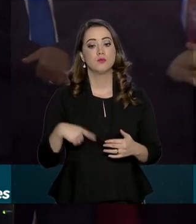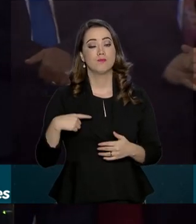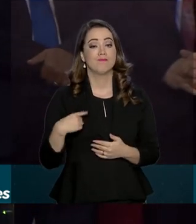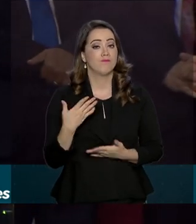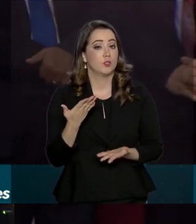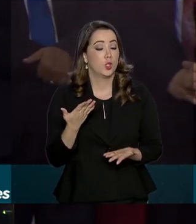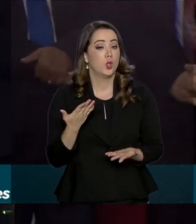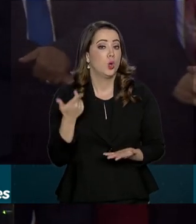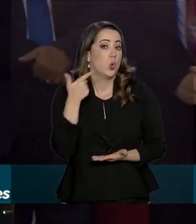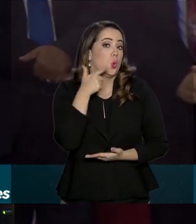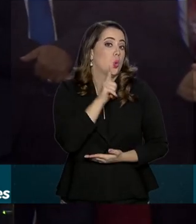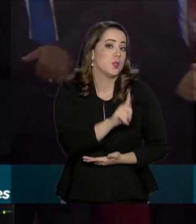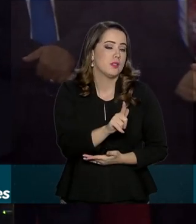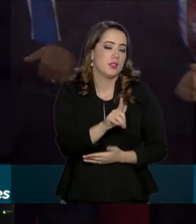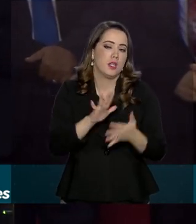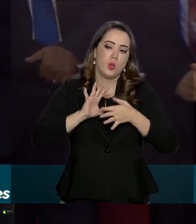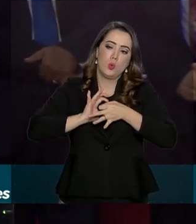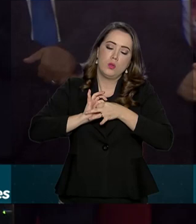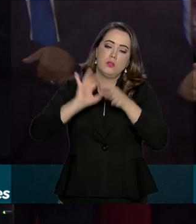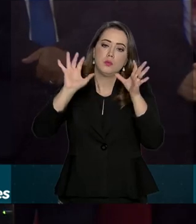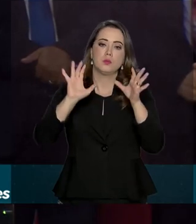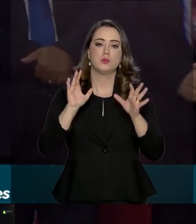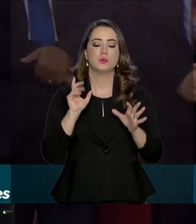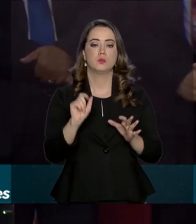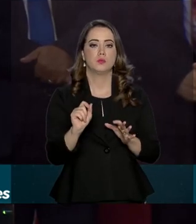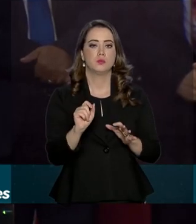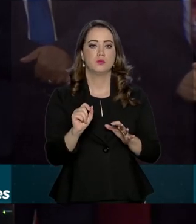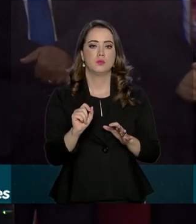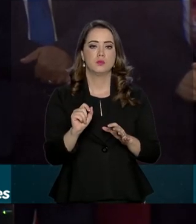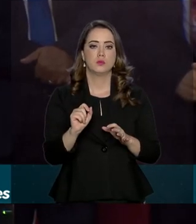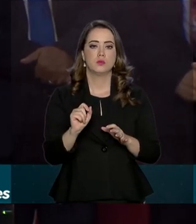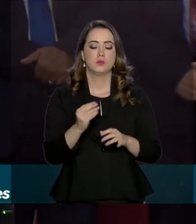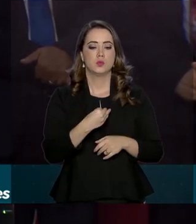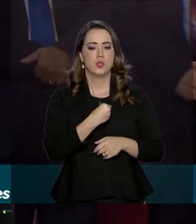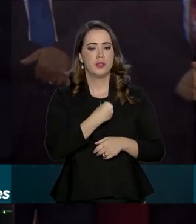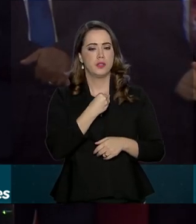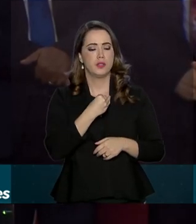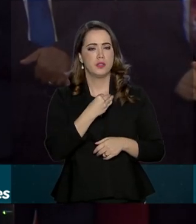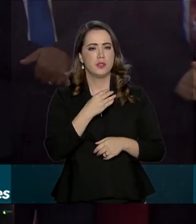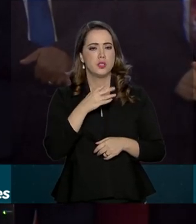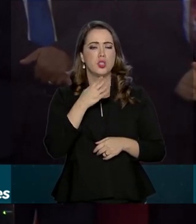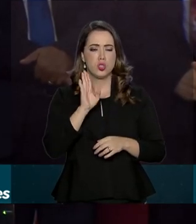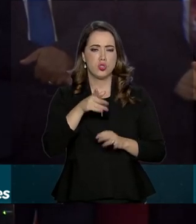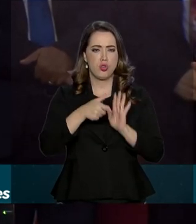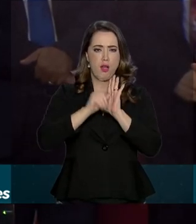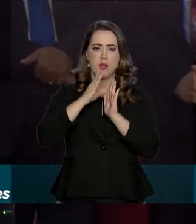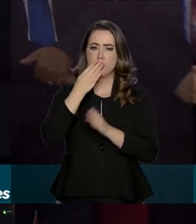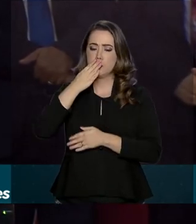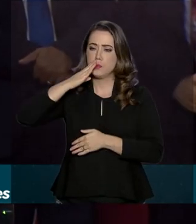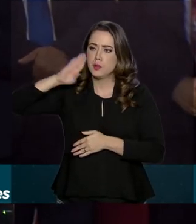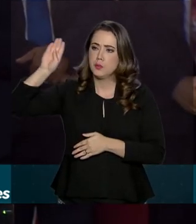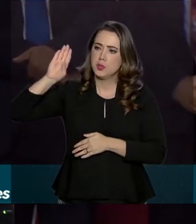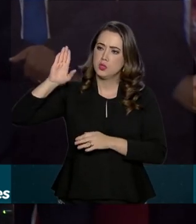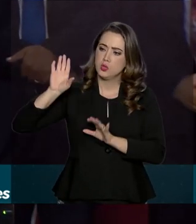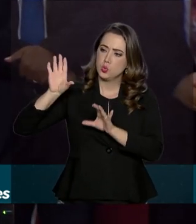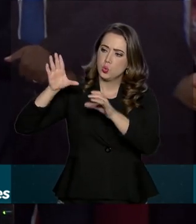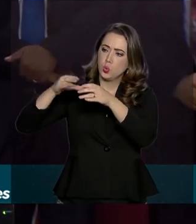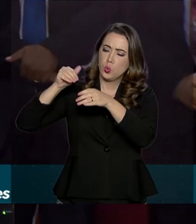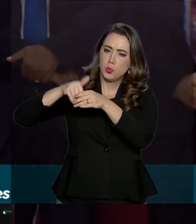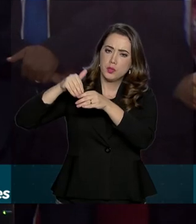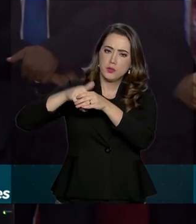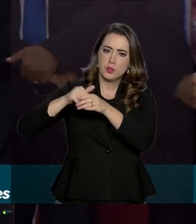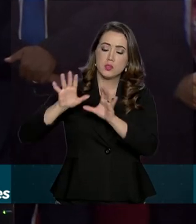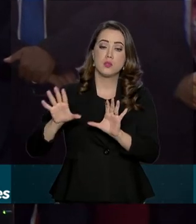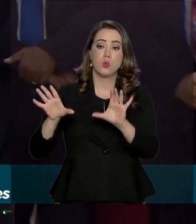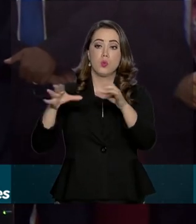Conseguir com liberdade, que havia prometido durante o período eleitoral, formar um